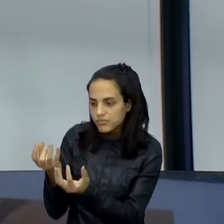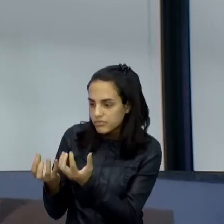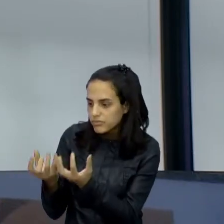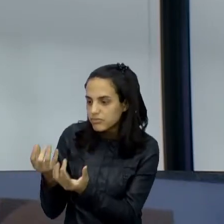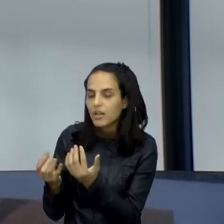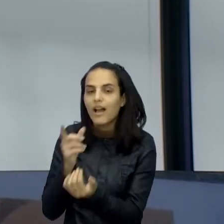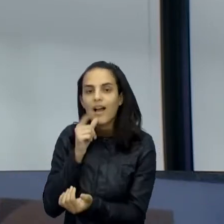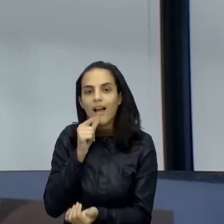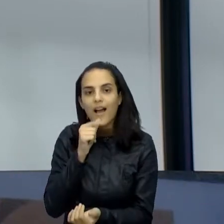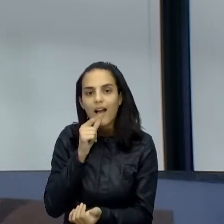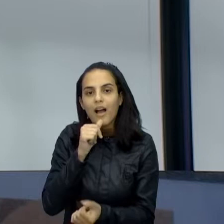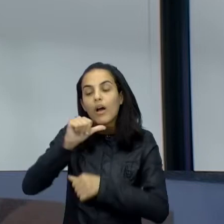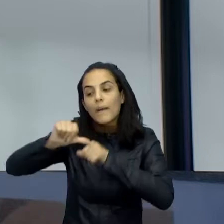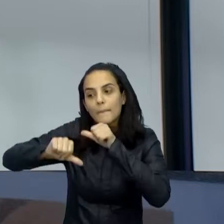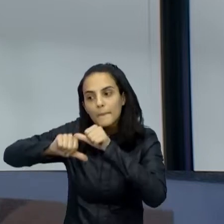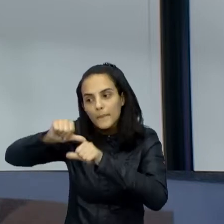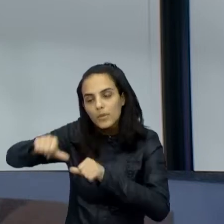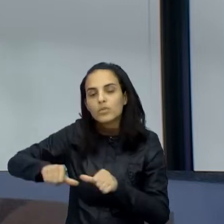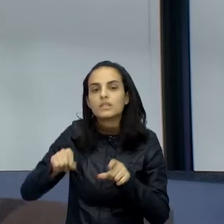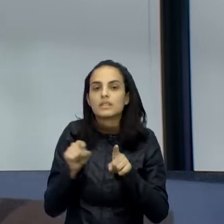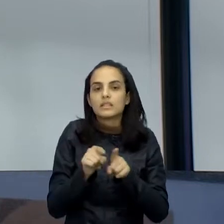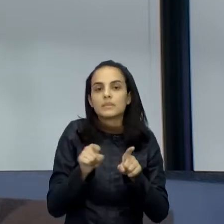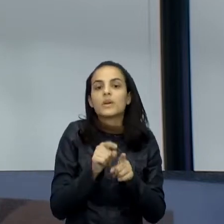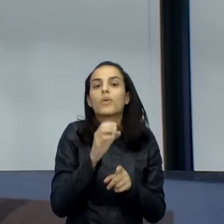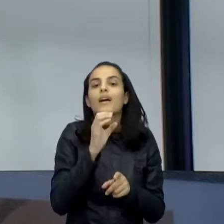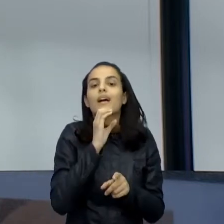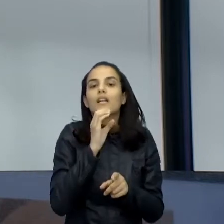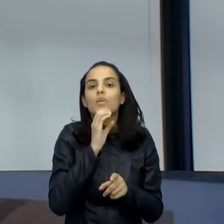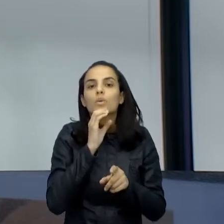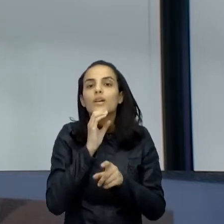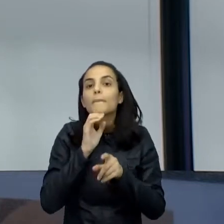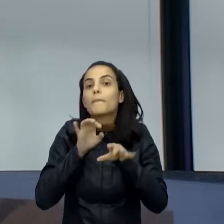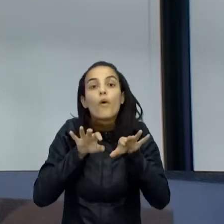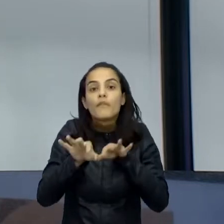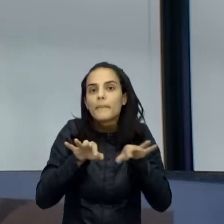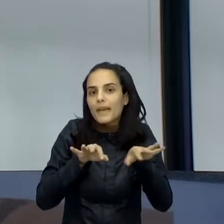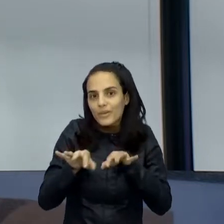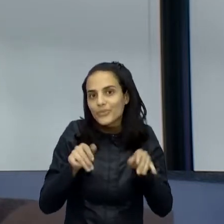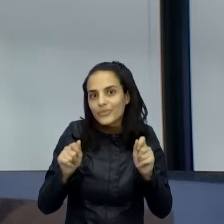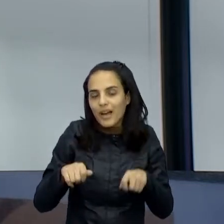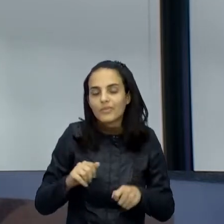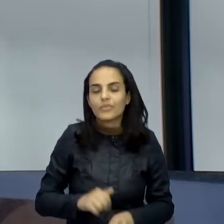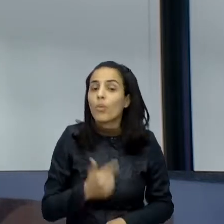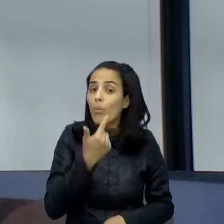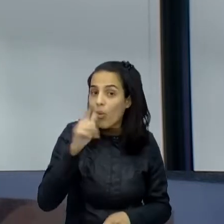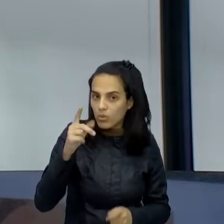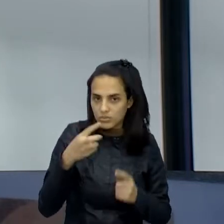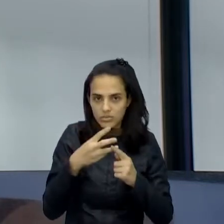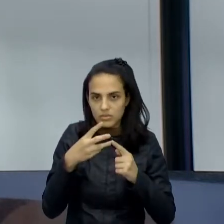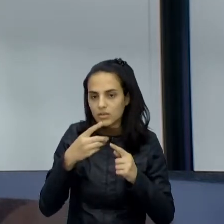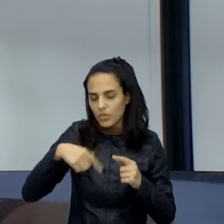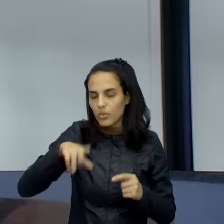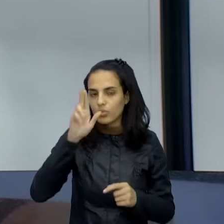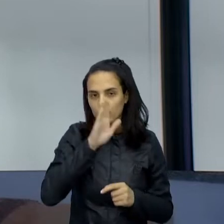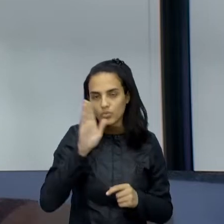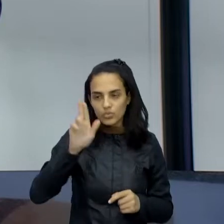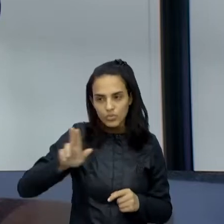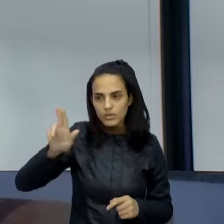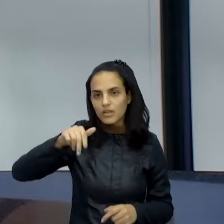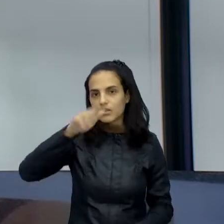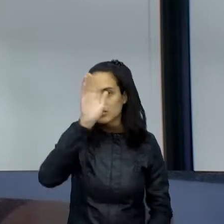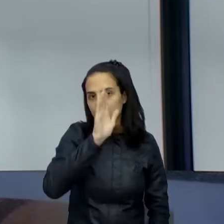a água, transformando também o calor em movimentação. Outra termoelétrica também que a gente usa aqui no Brasil é